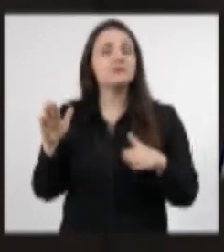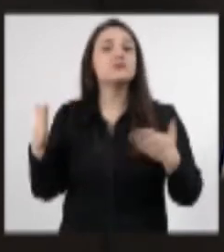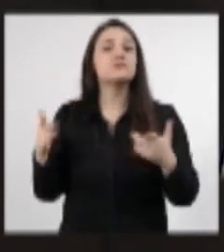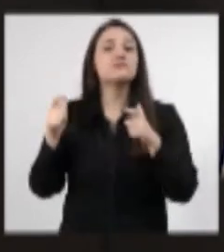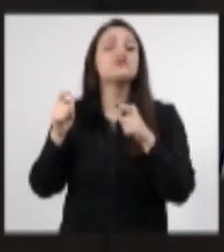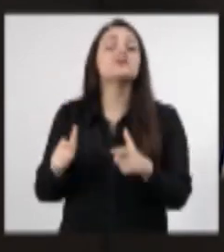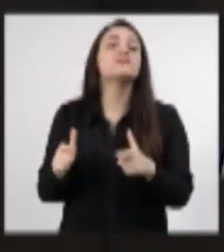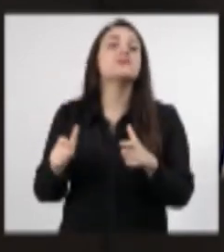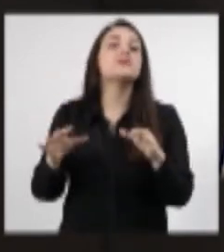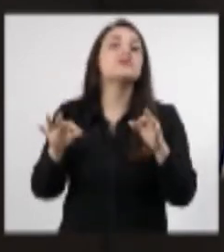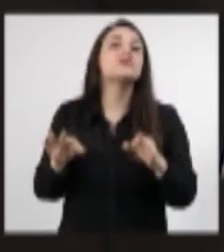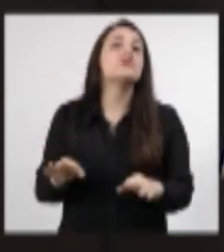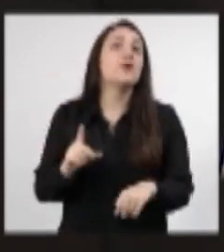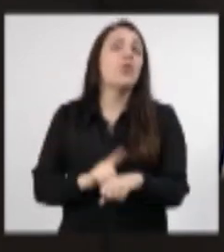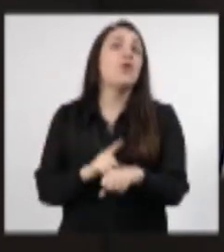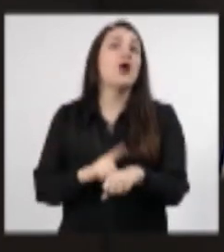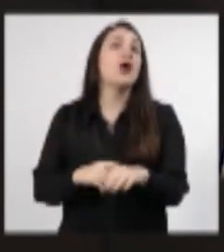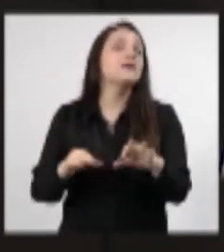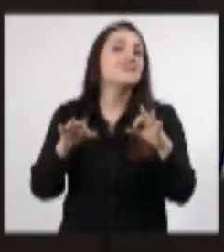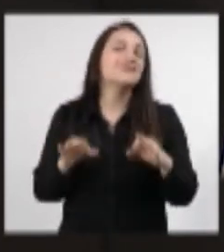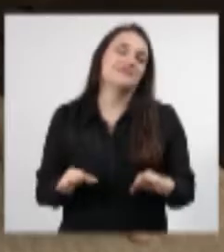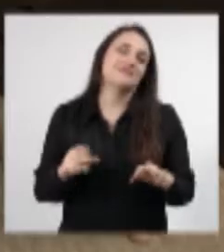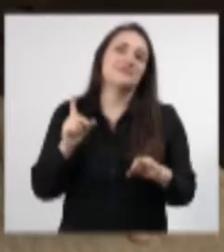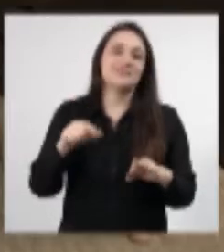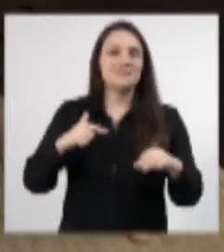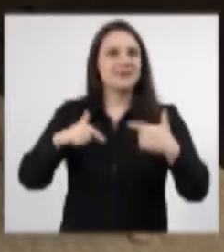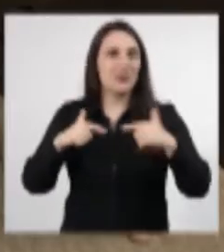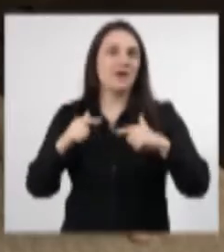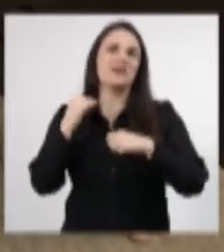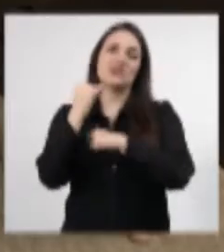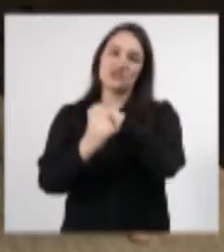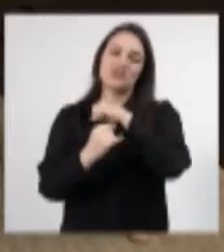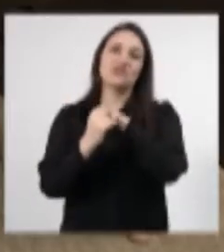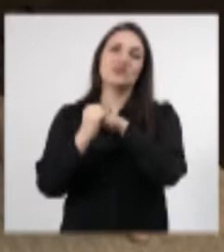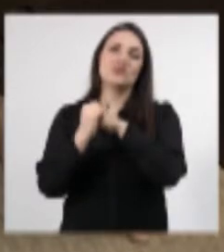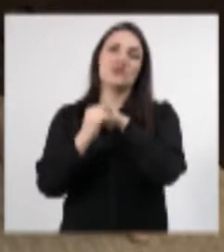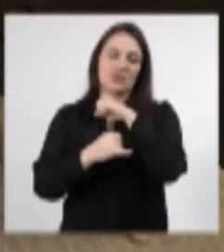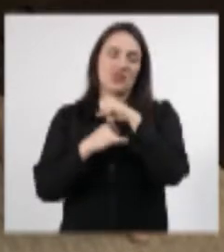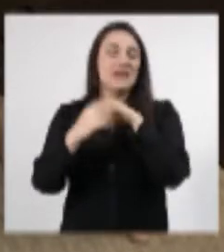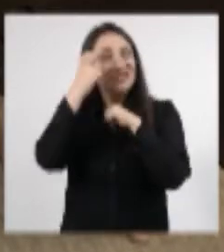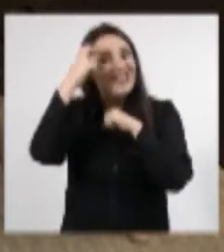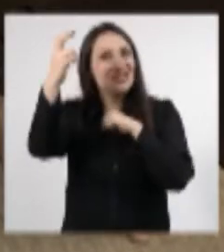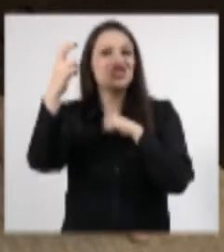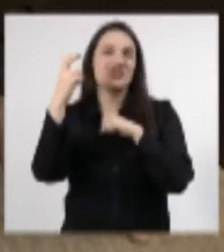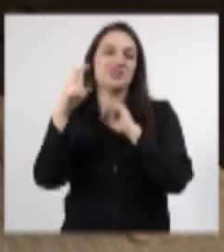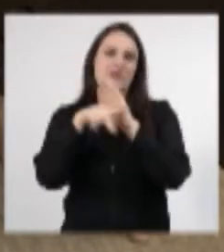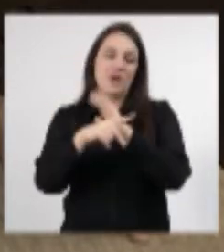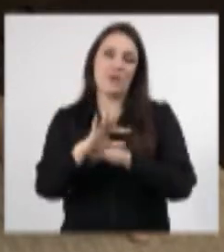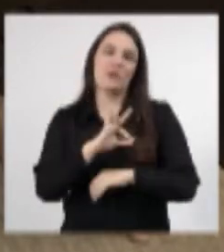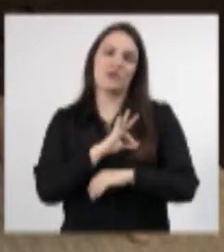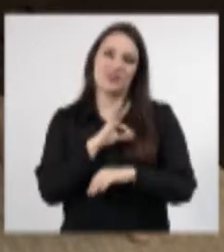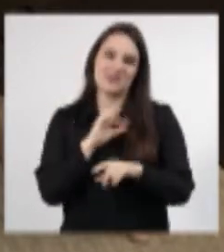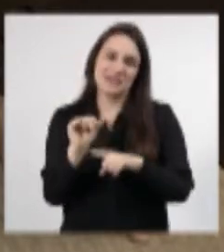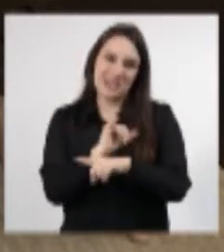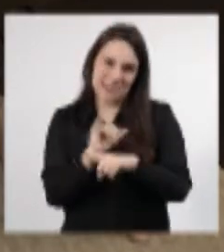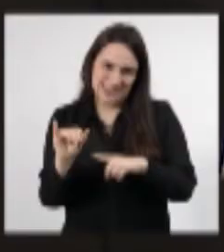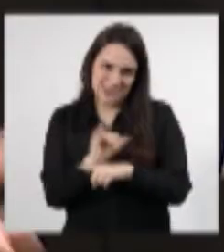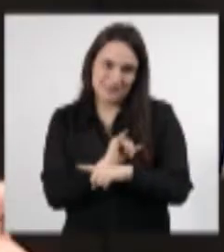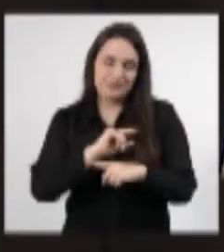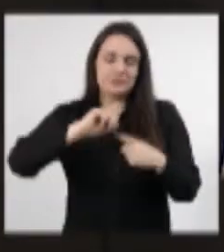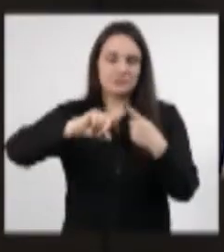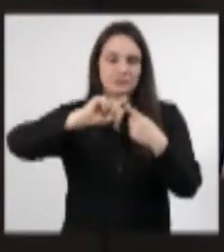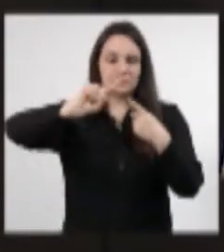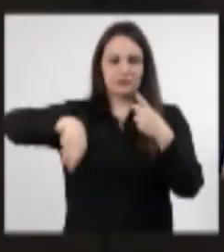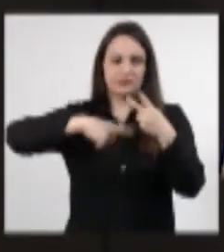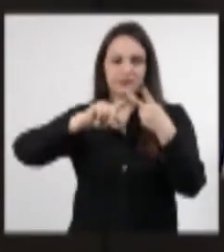incidência, a via específica, o horário específico, e isso é um trabalho de inteligência policial e, sem dúvida, otimiza a ação e